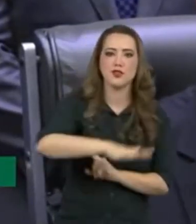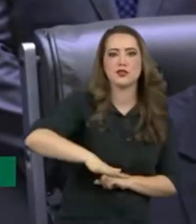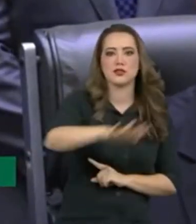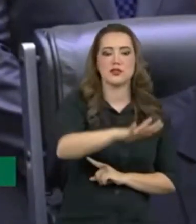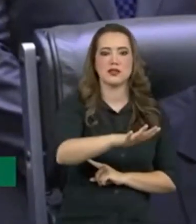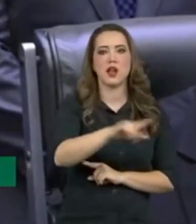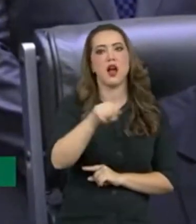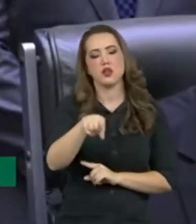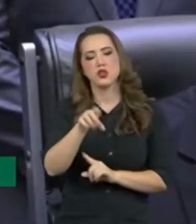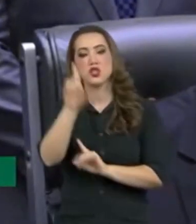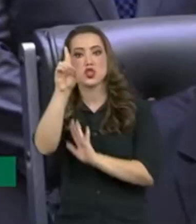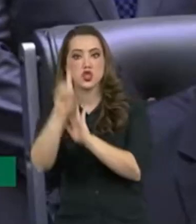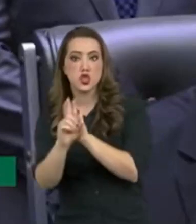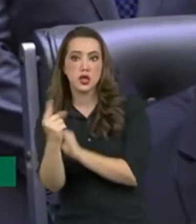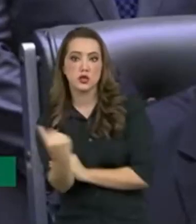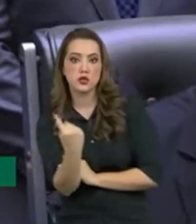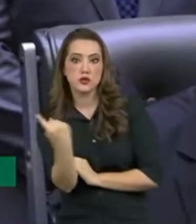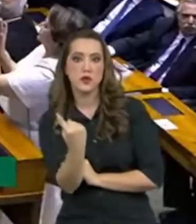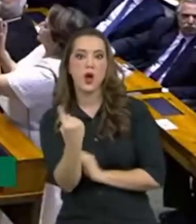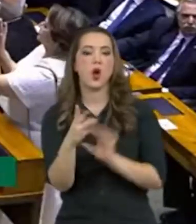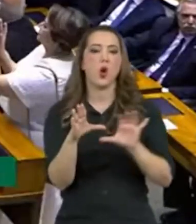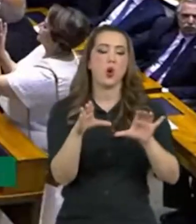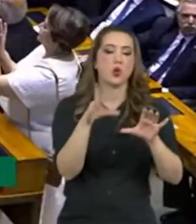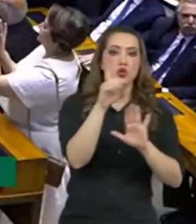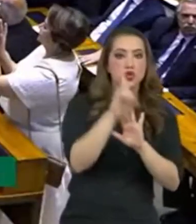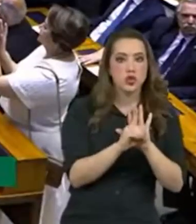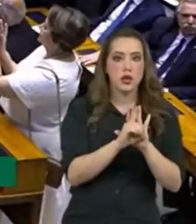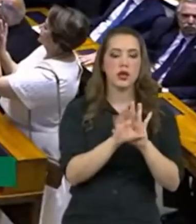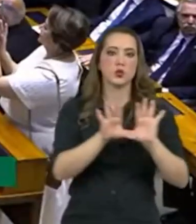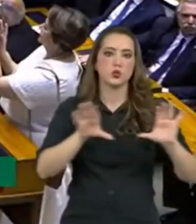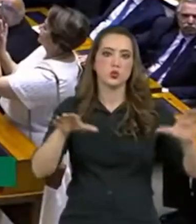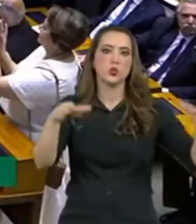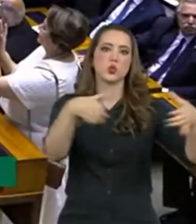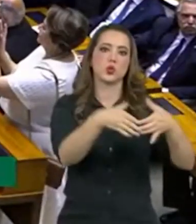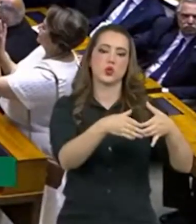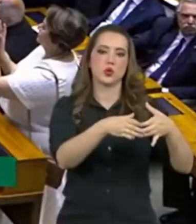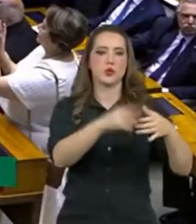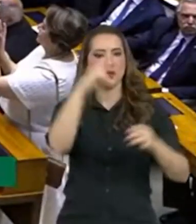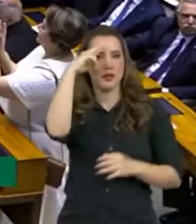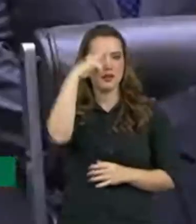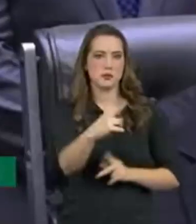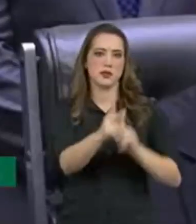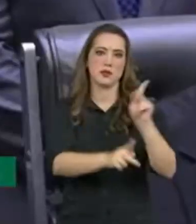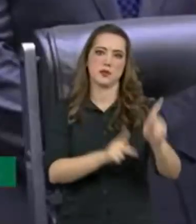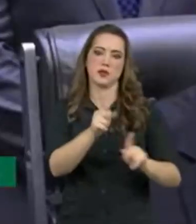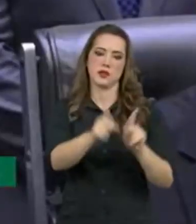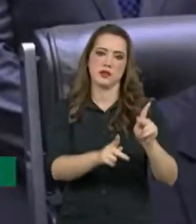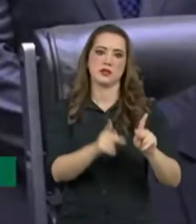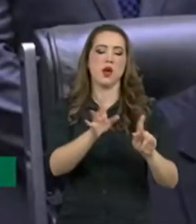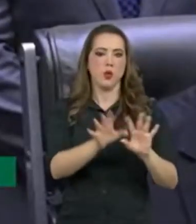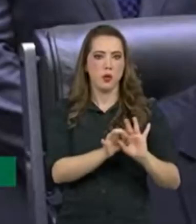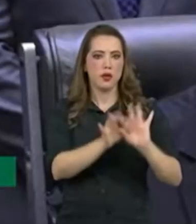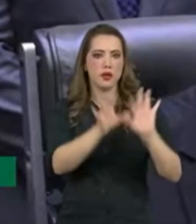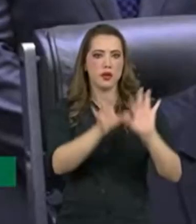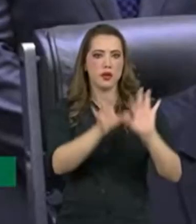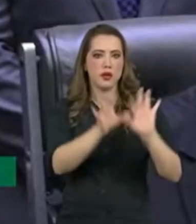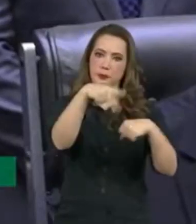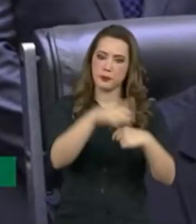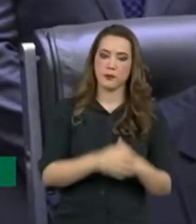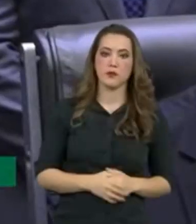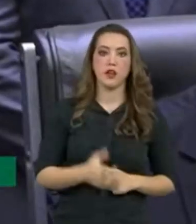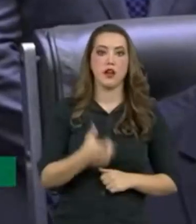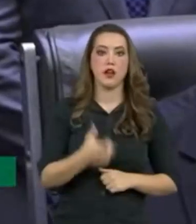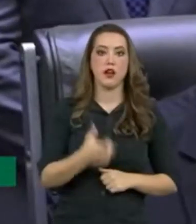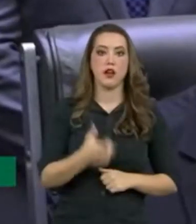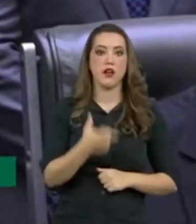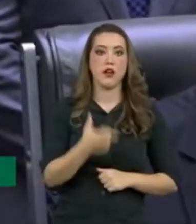e coletivos em benefício da população e da soberania nacional. 20 anos atrás,